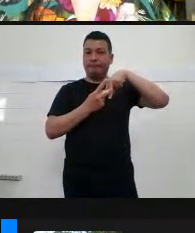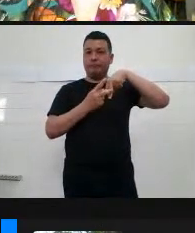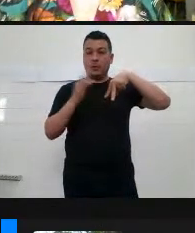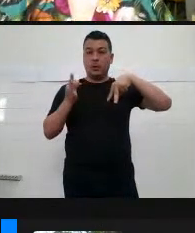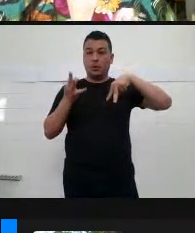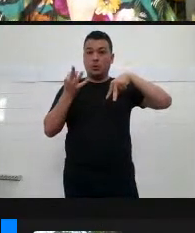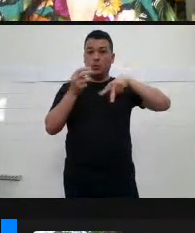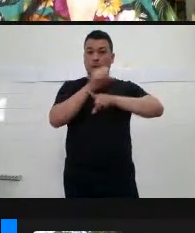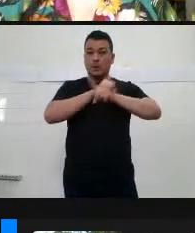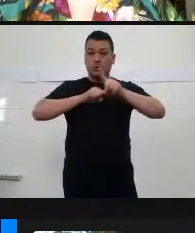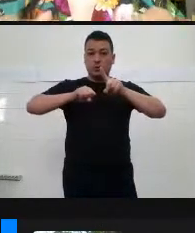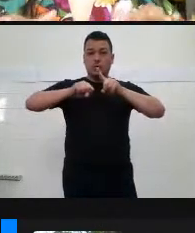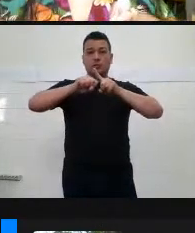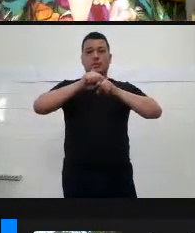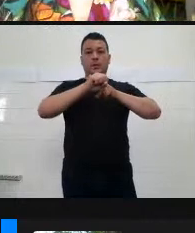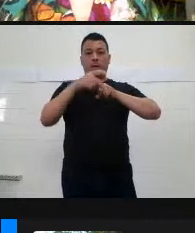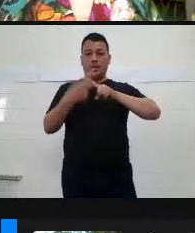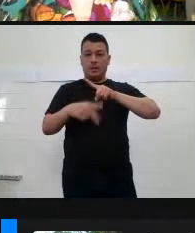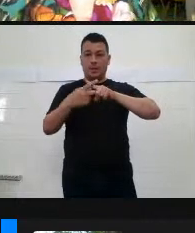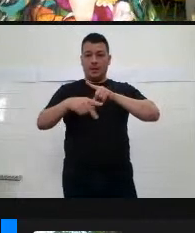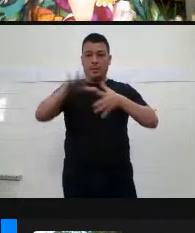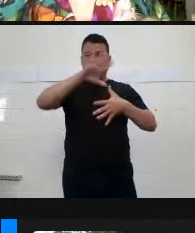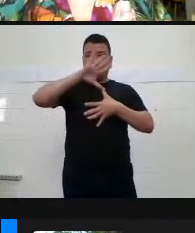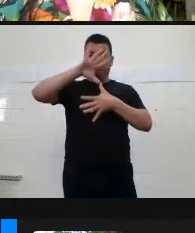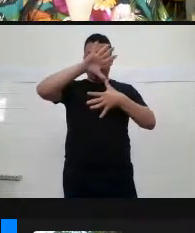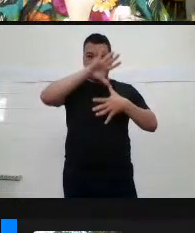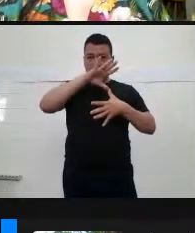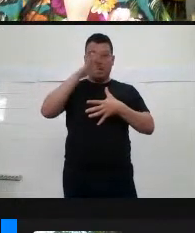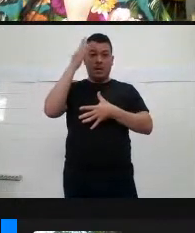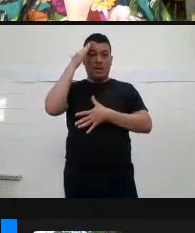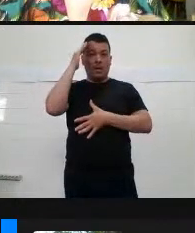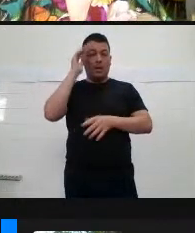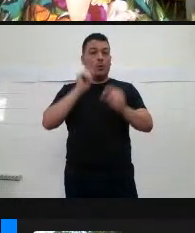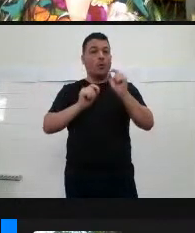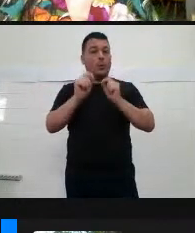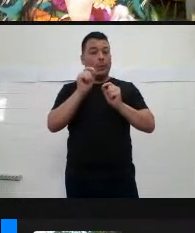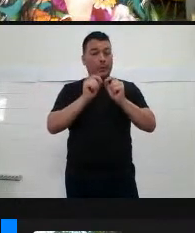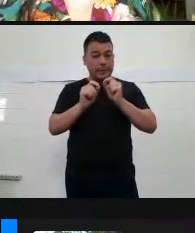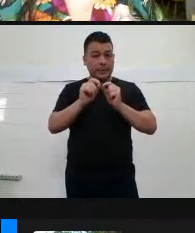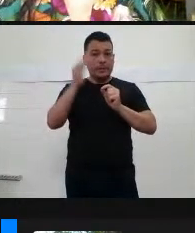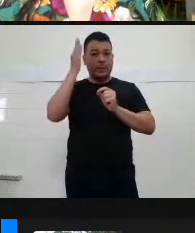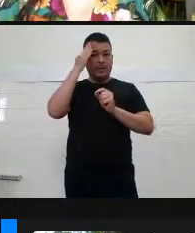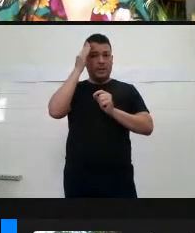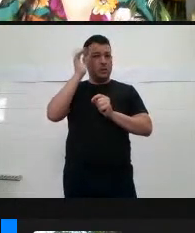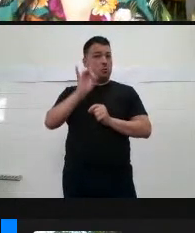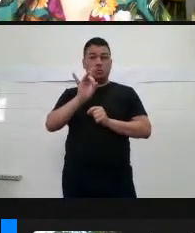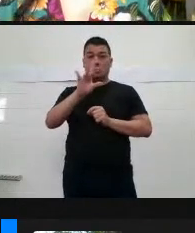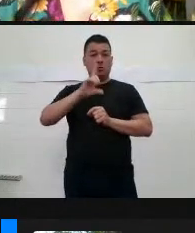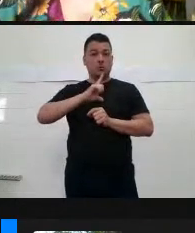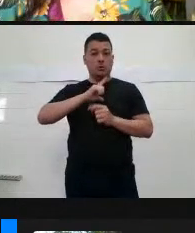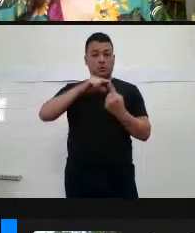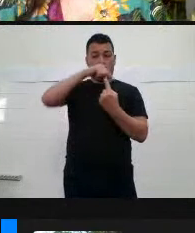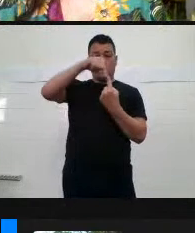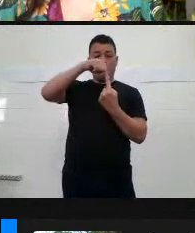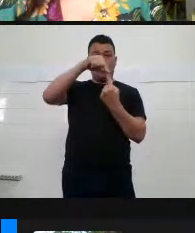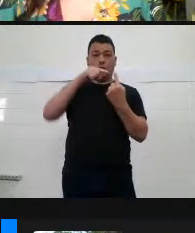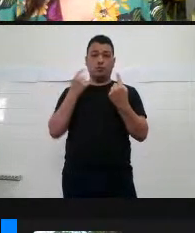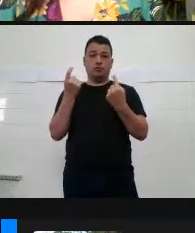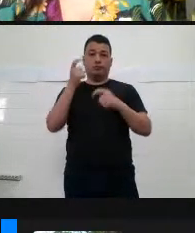a sociedade ocidental entendia que existia apenas um